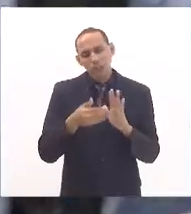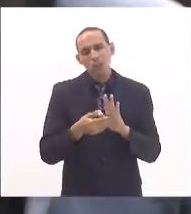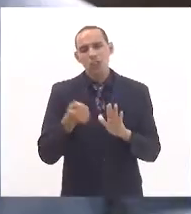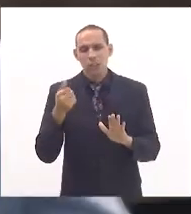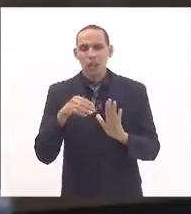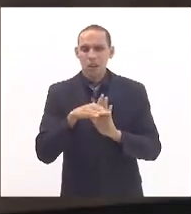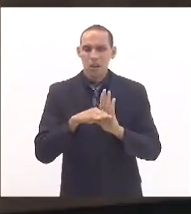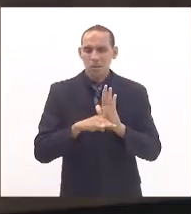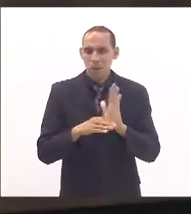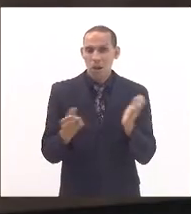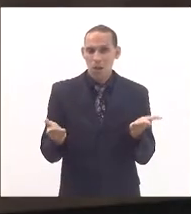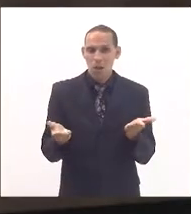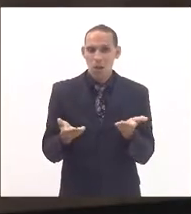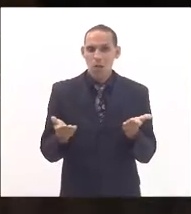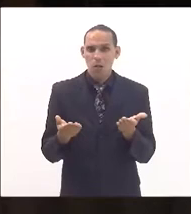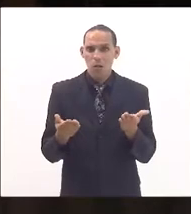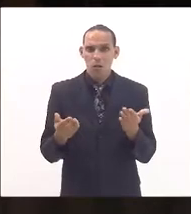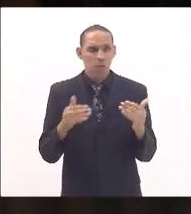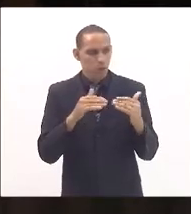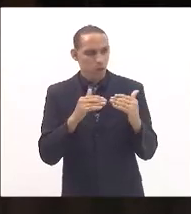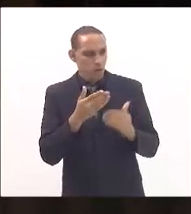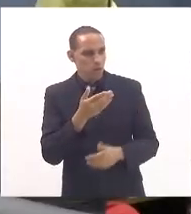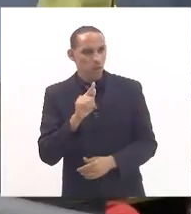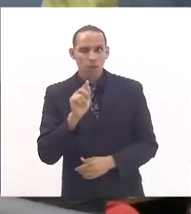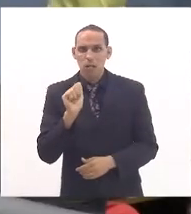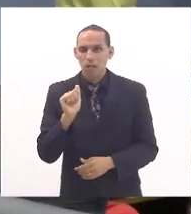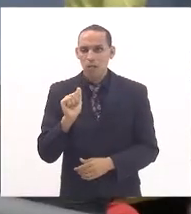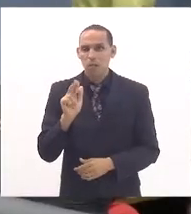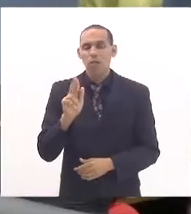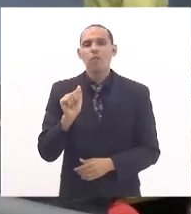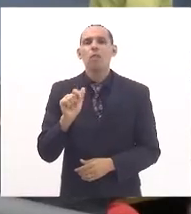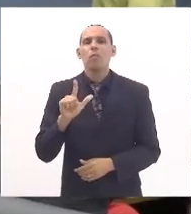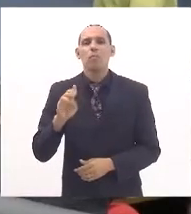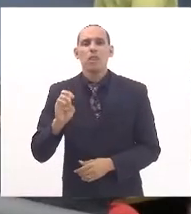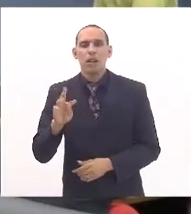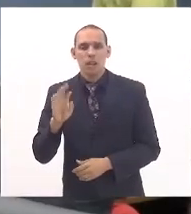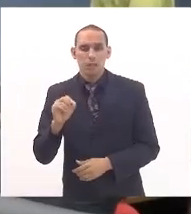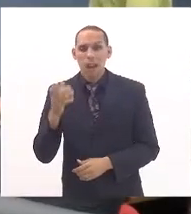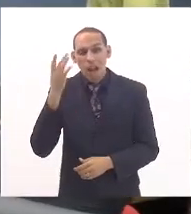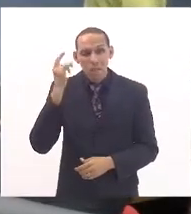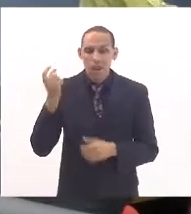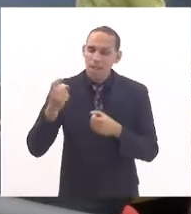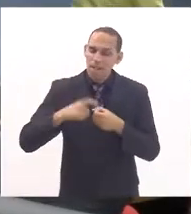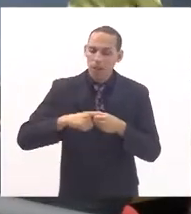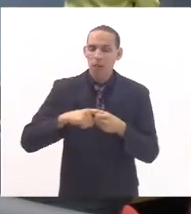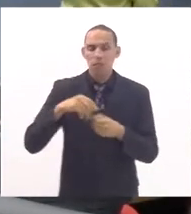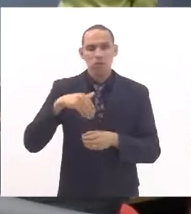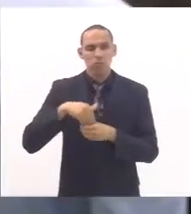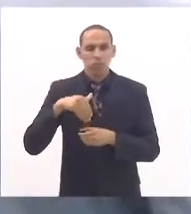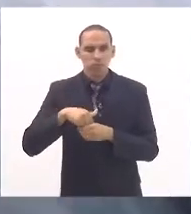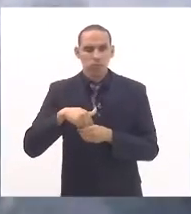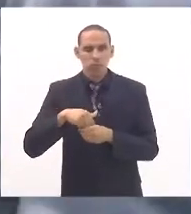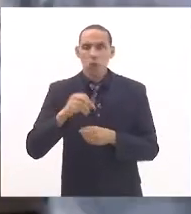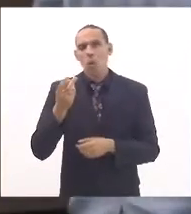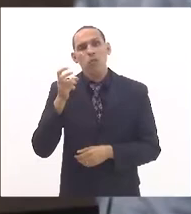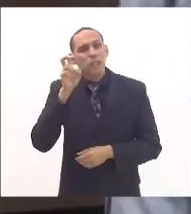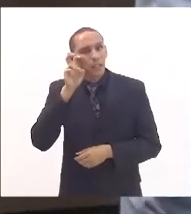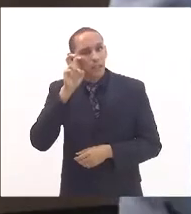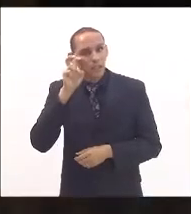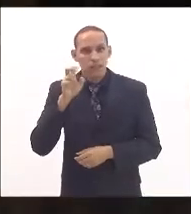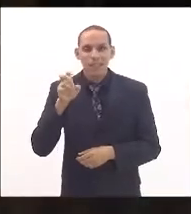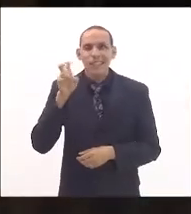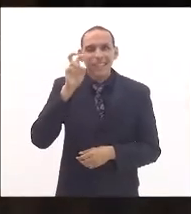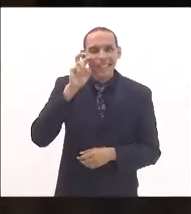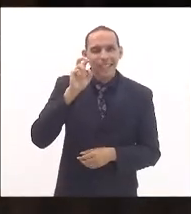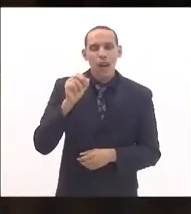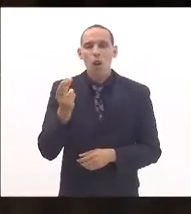pauta hoje. Você concorda, deputado Márcio Roberto? Se acharmos o consenso, votamos amanhã sob orientação de Vossa Excelência. Ou quinta-feira. Não, quinta ou